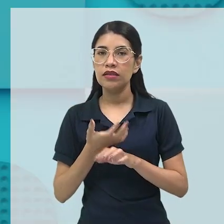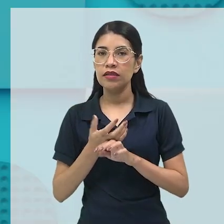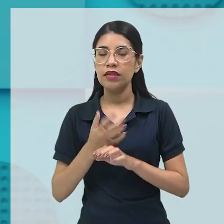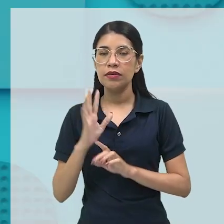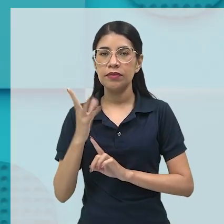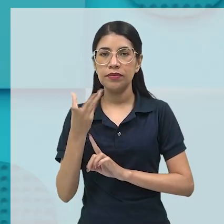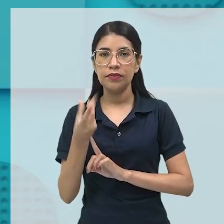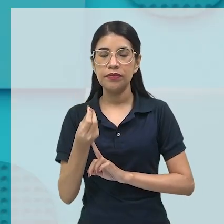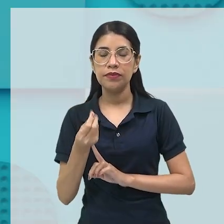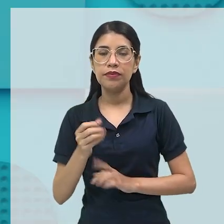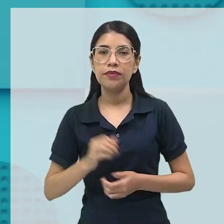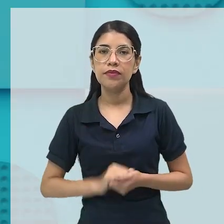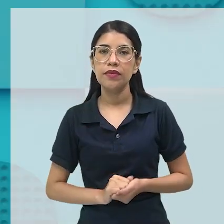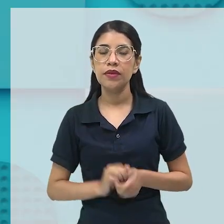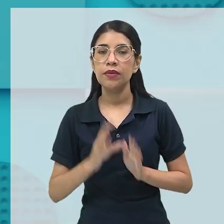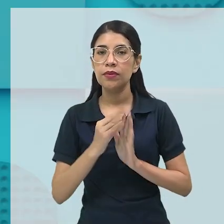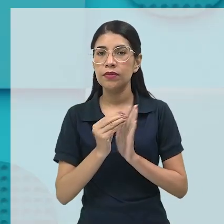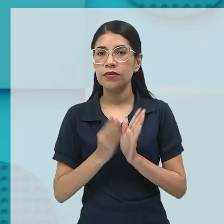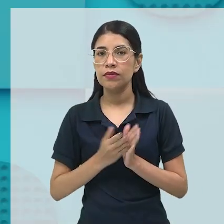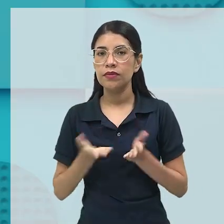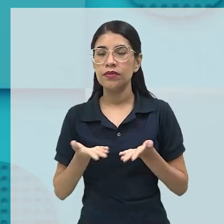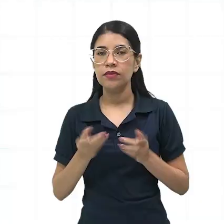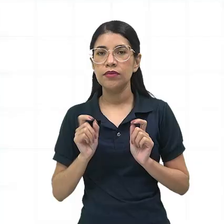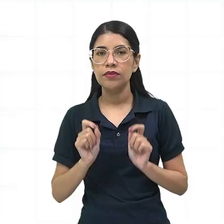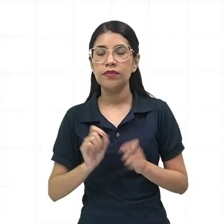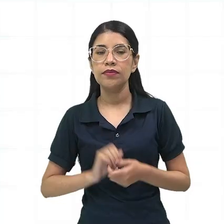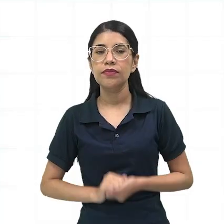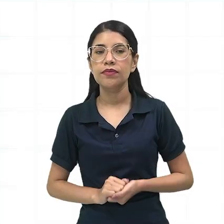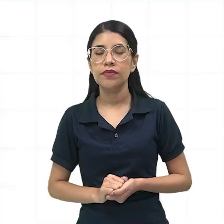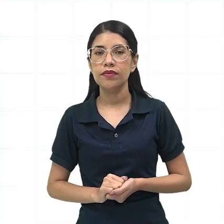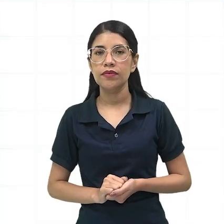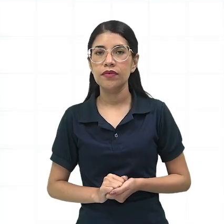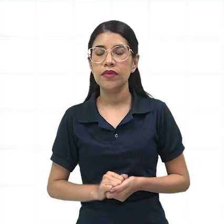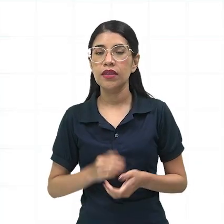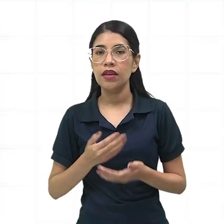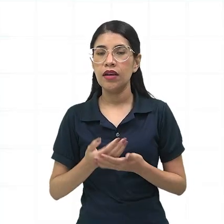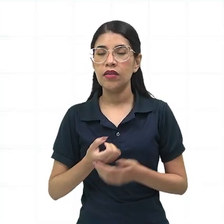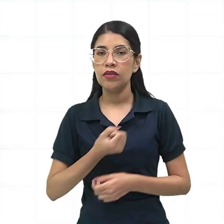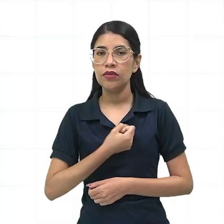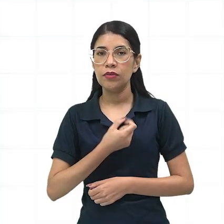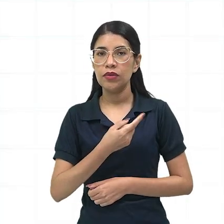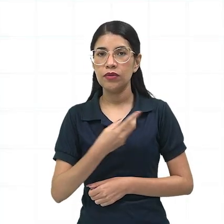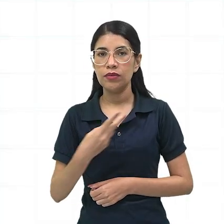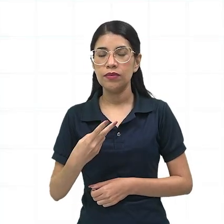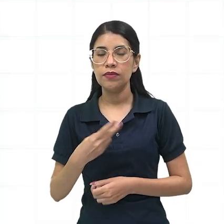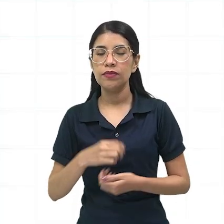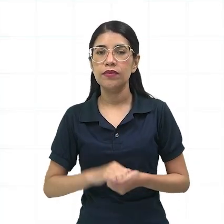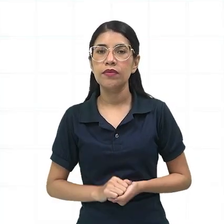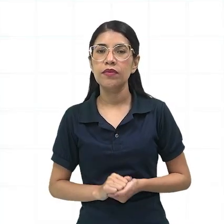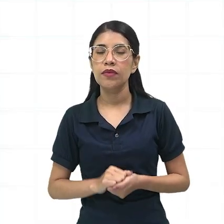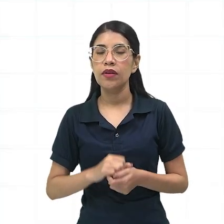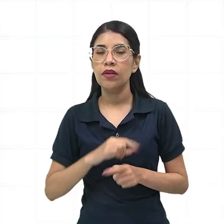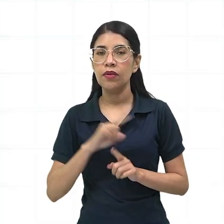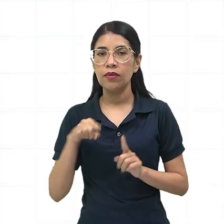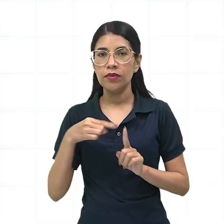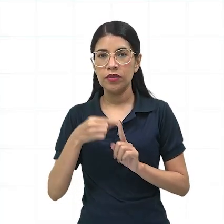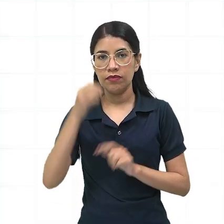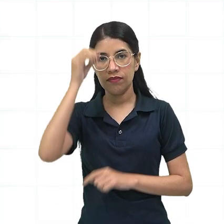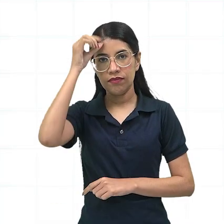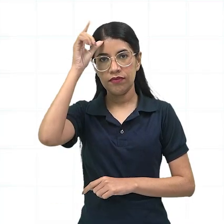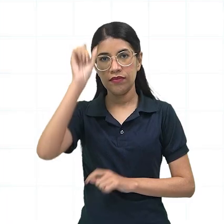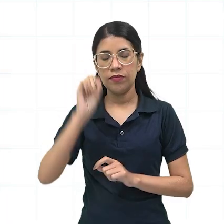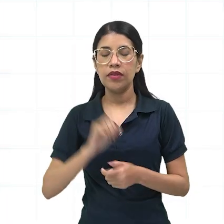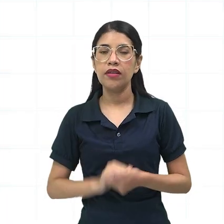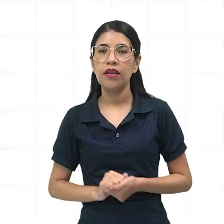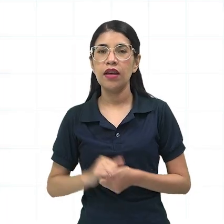pelo mundo das artes. Vamos ver o conteúdo da nossa aula? Esta é a nossa aula de número 12. O nosso objeto de